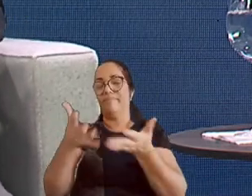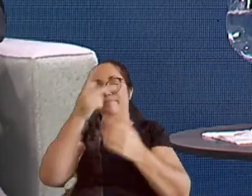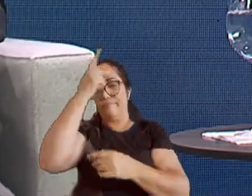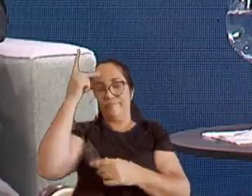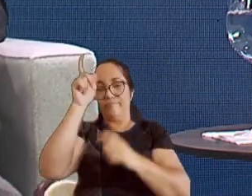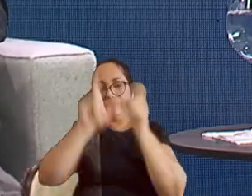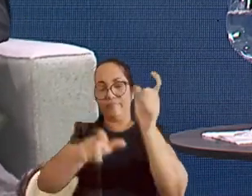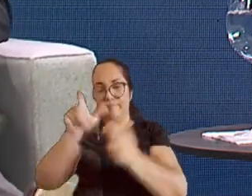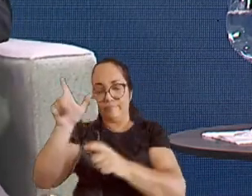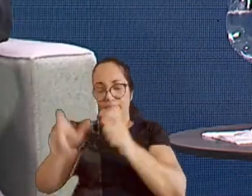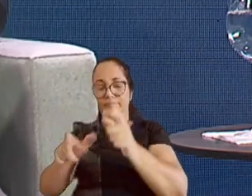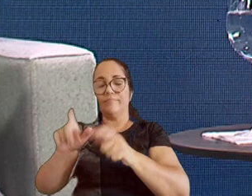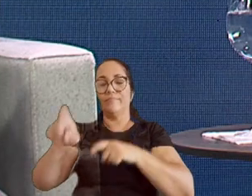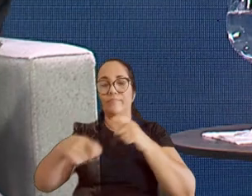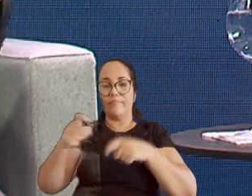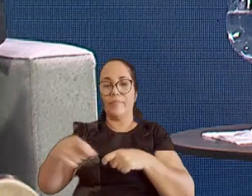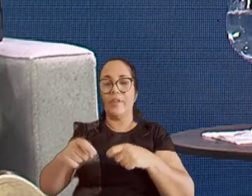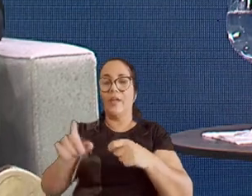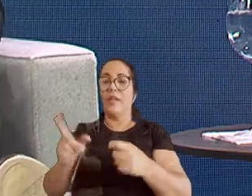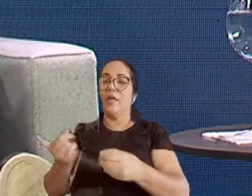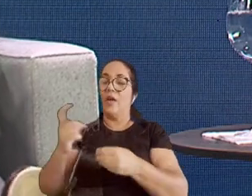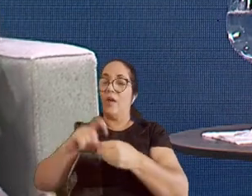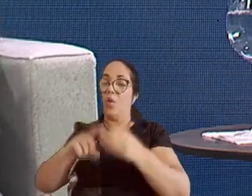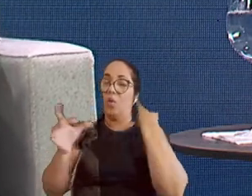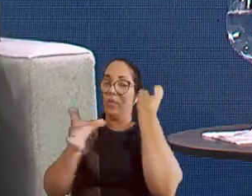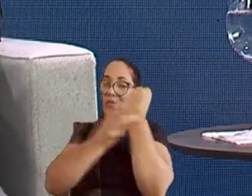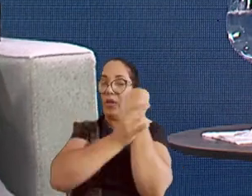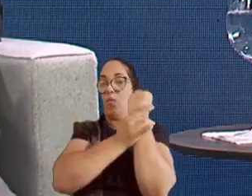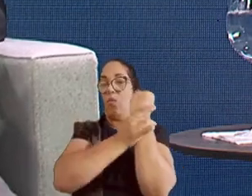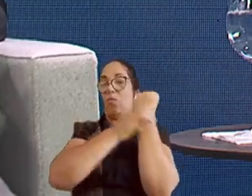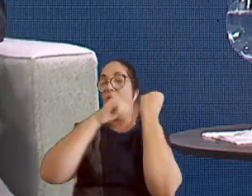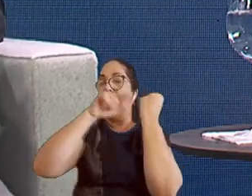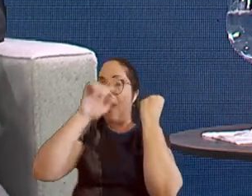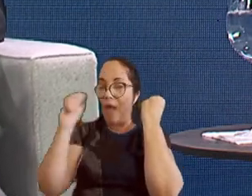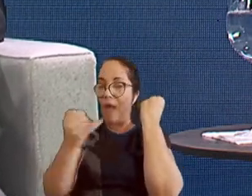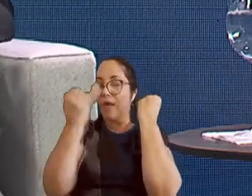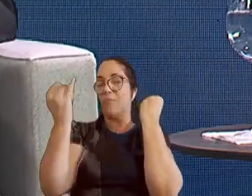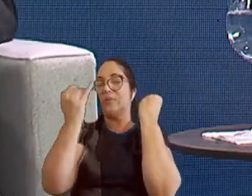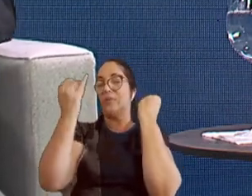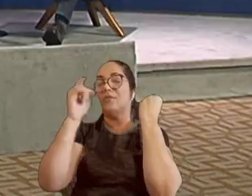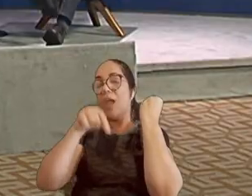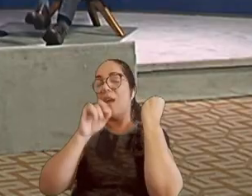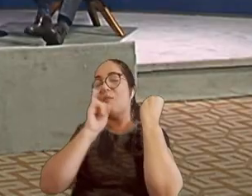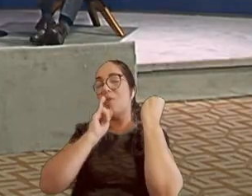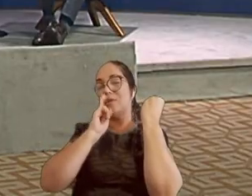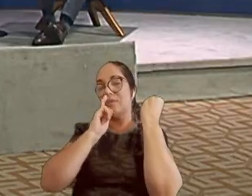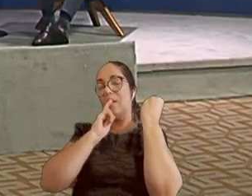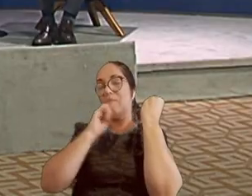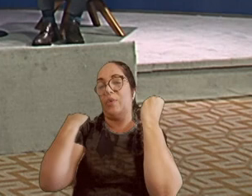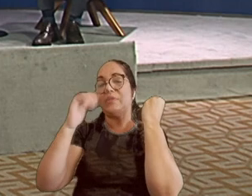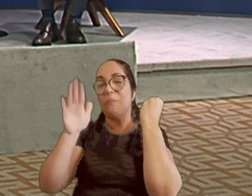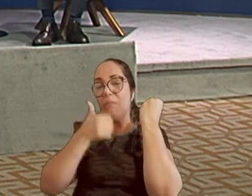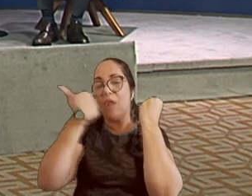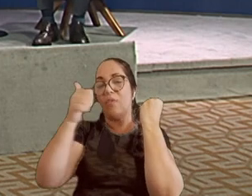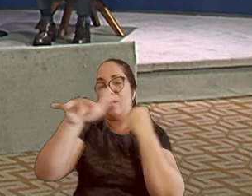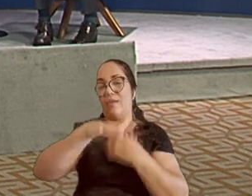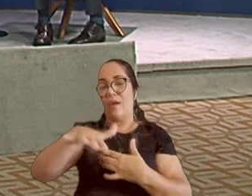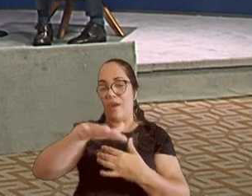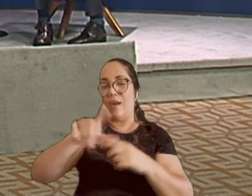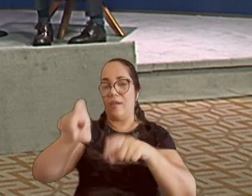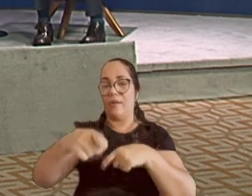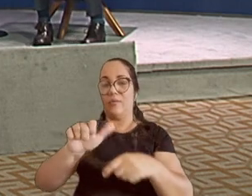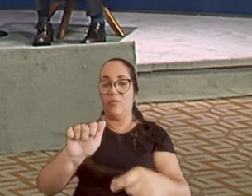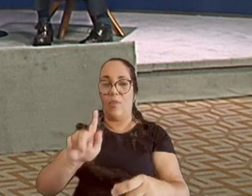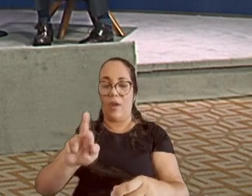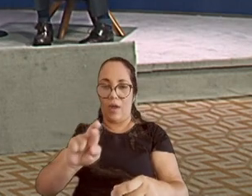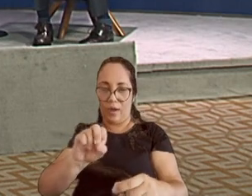é um bom exemplo de uma oportunidade gigante que a gente tem dentro do agronegócio dentro do gancho do seguro Renatão